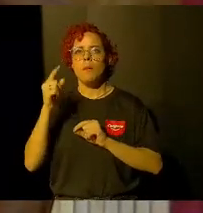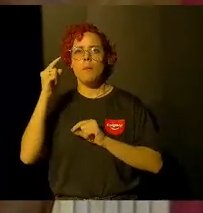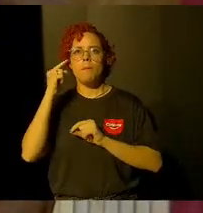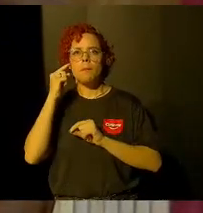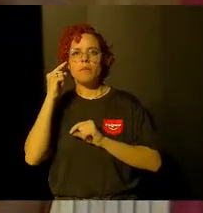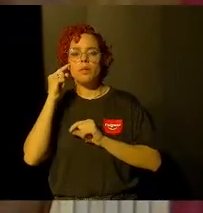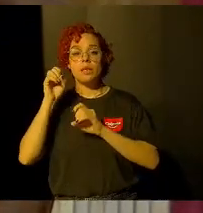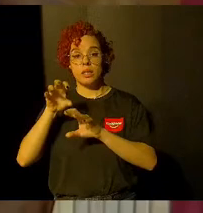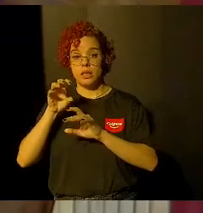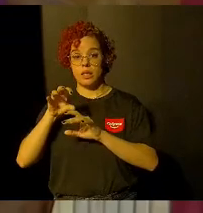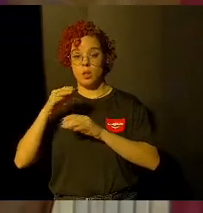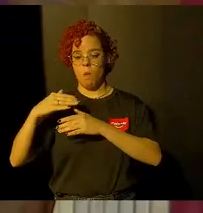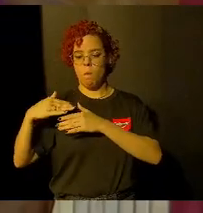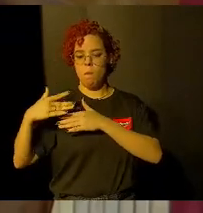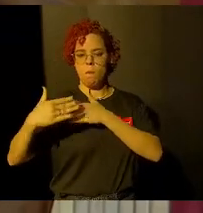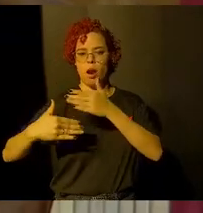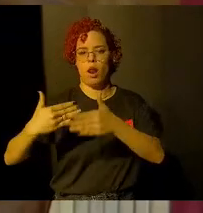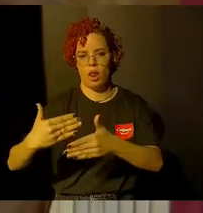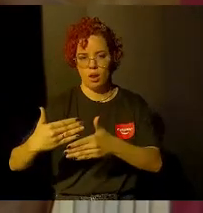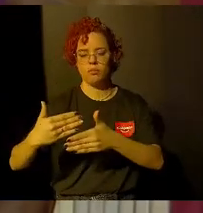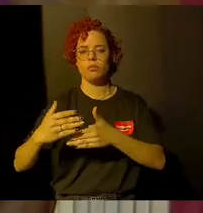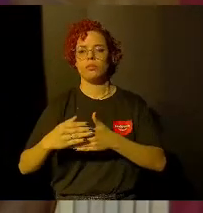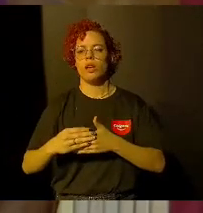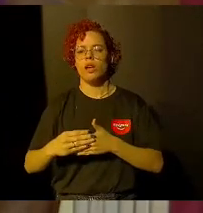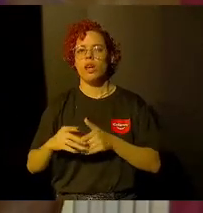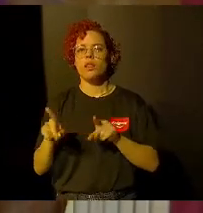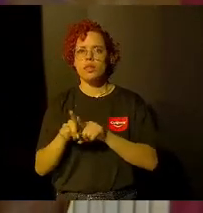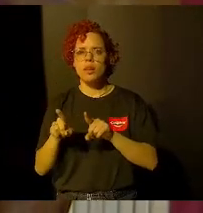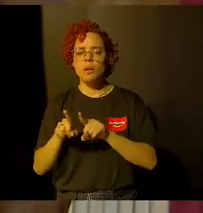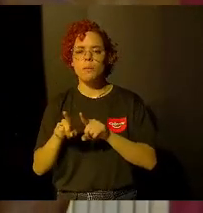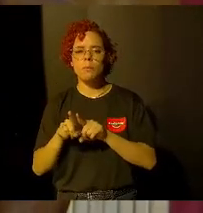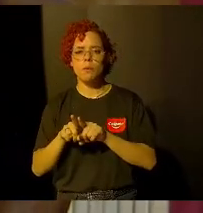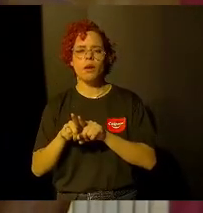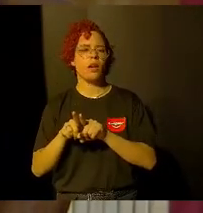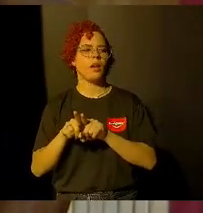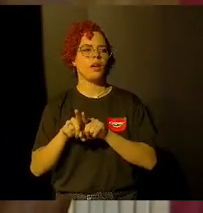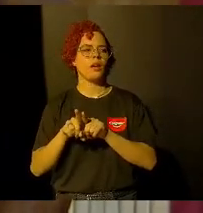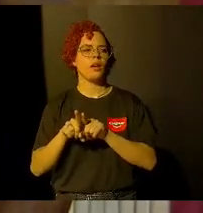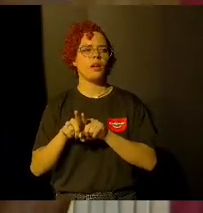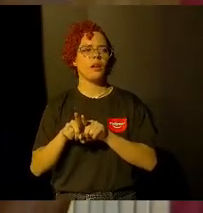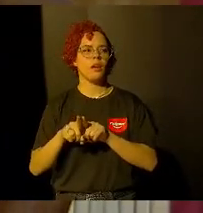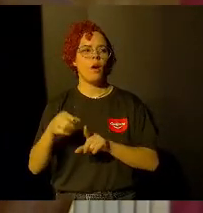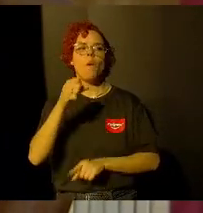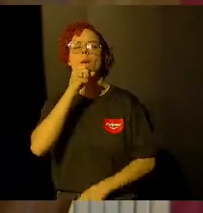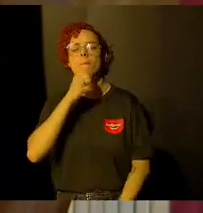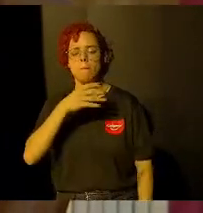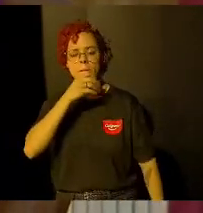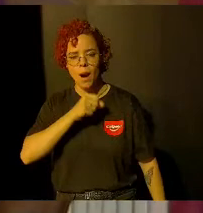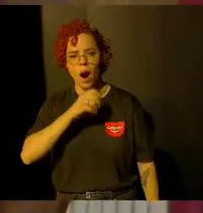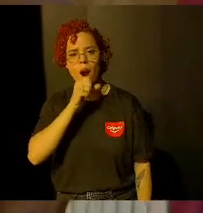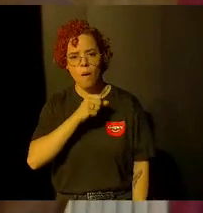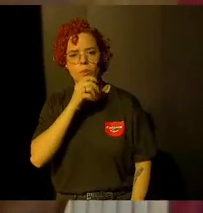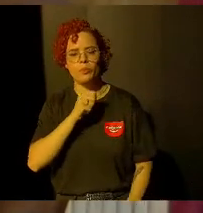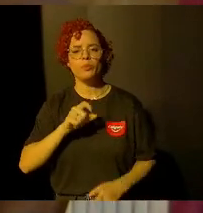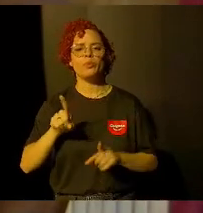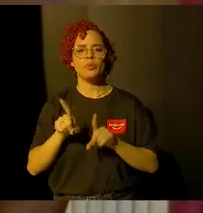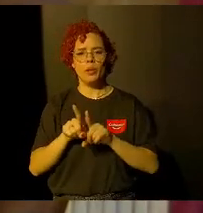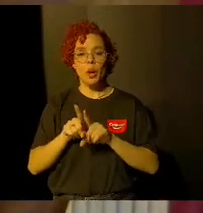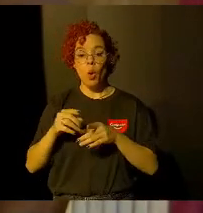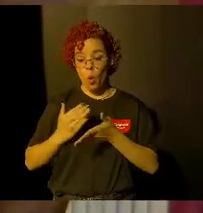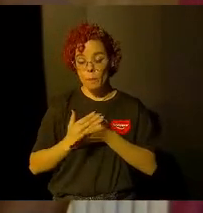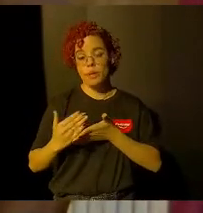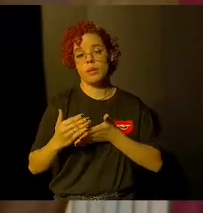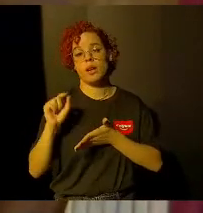também é muito baseada no Paulo Freire A Bel Hulk é bastante freiriana então começaria daí